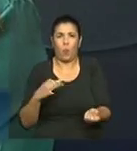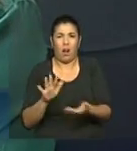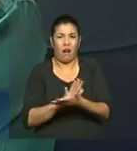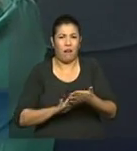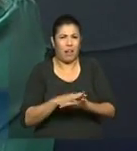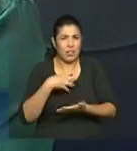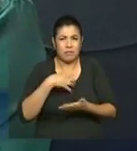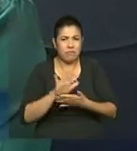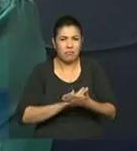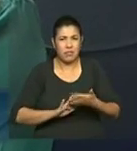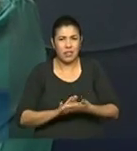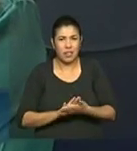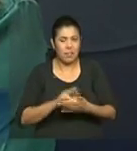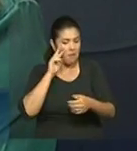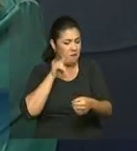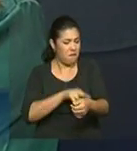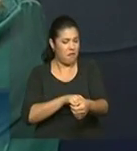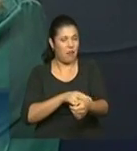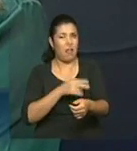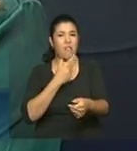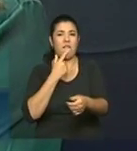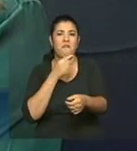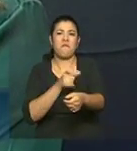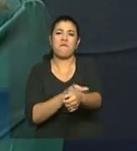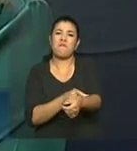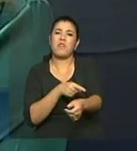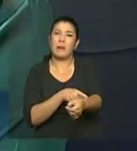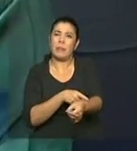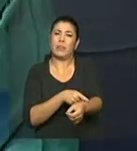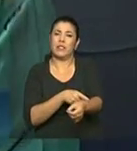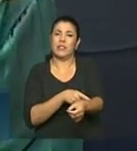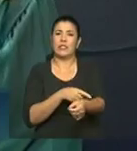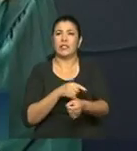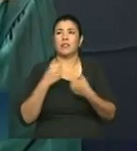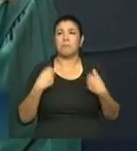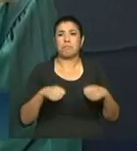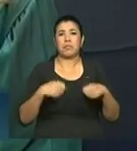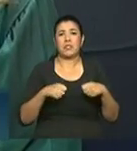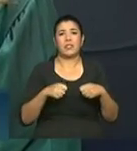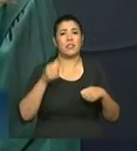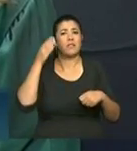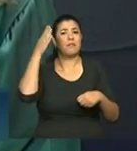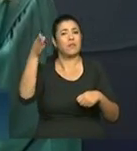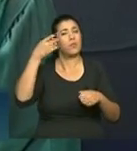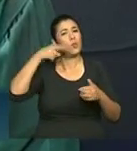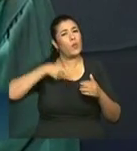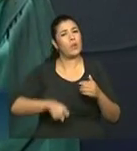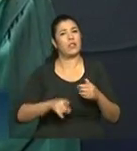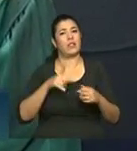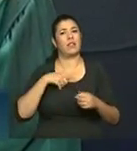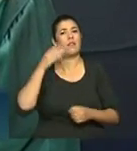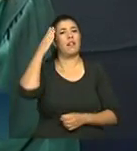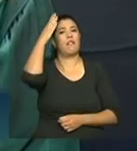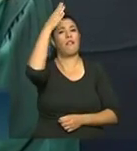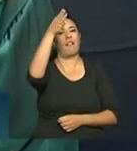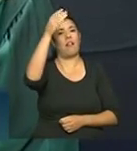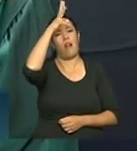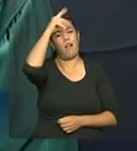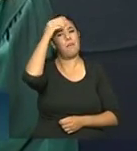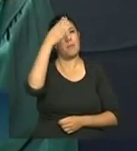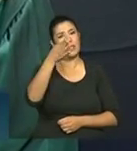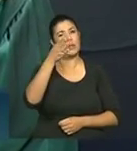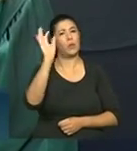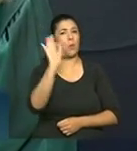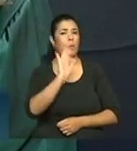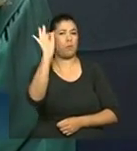pessoa, às vezes, vai procurar já num estágio mais avançado. Então, tem todo, nessa região, historicamente, a região que tem indicadores